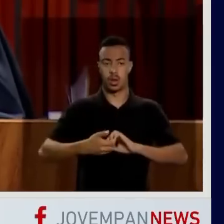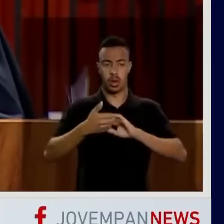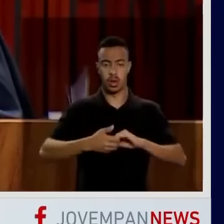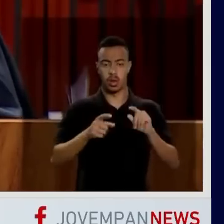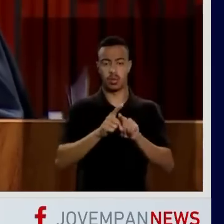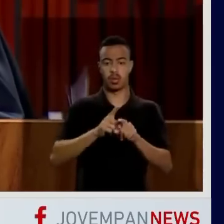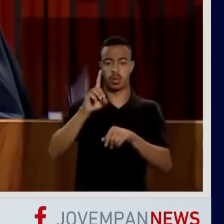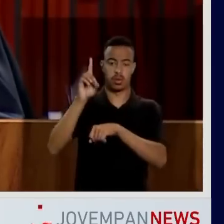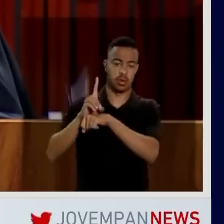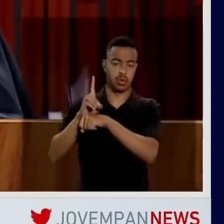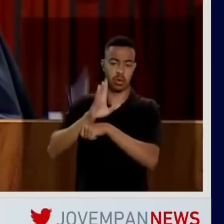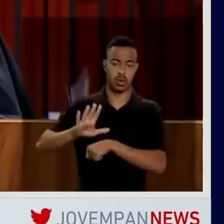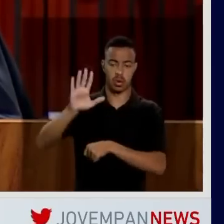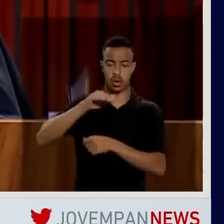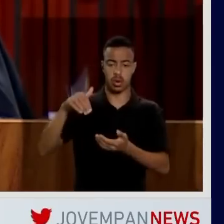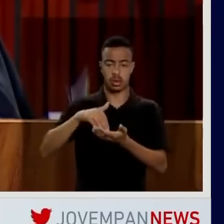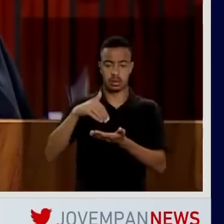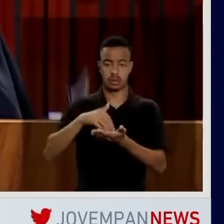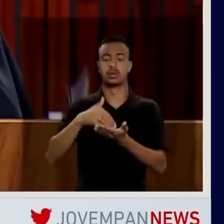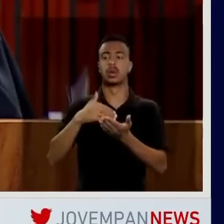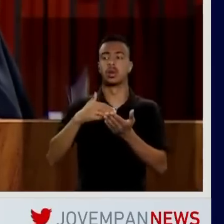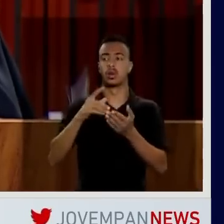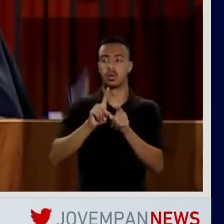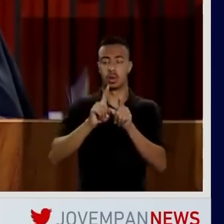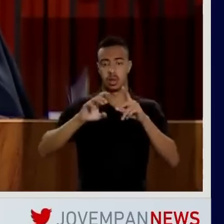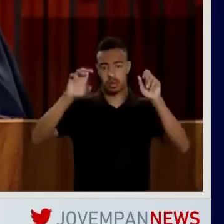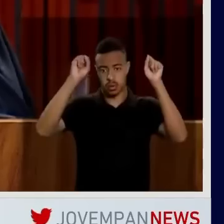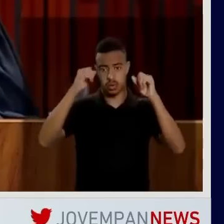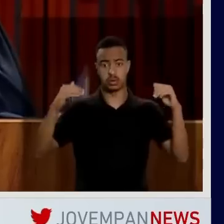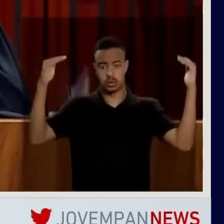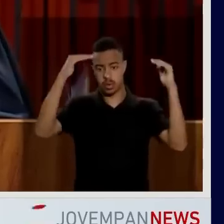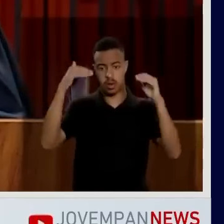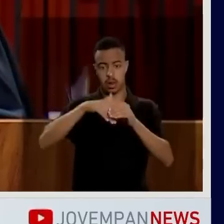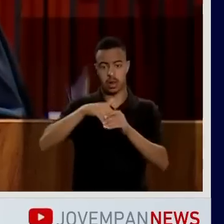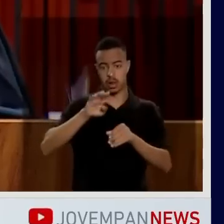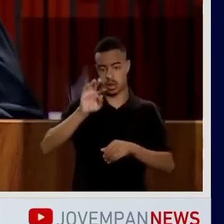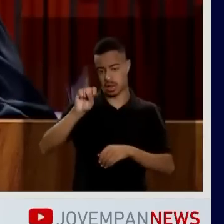esquerda, estará flertando com algo que poderá voltar contra eles próprios.